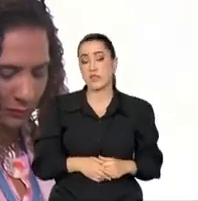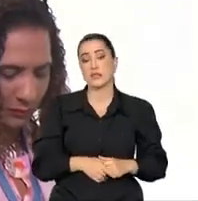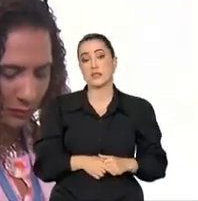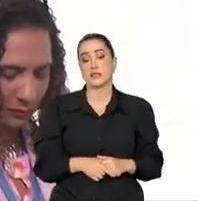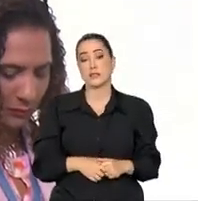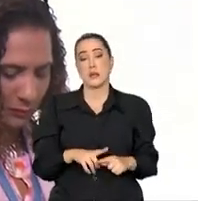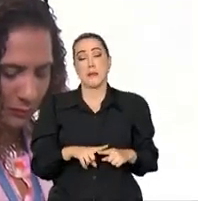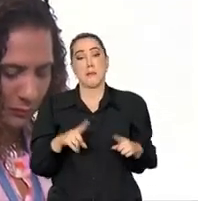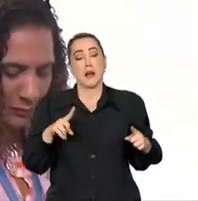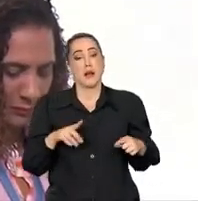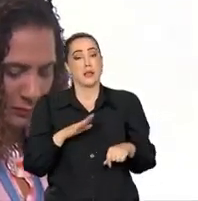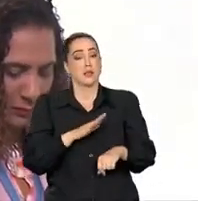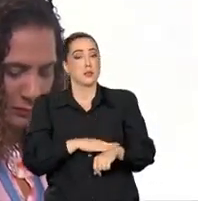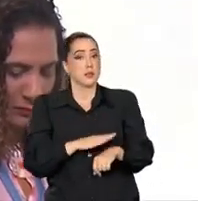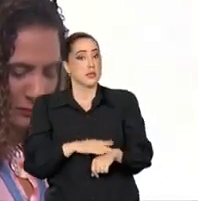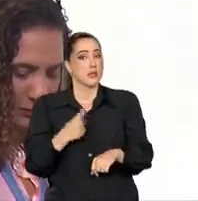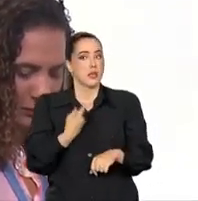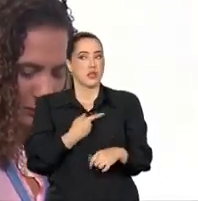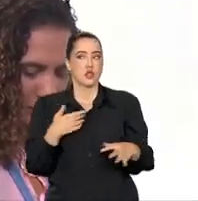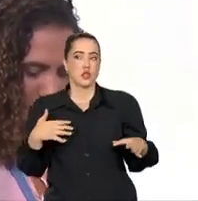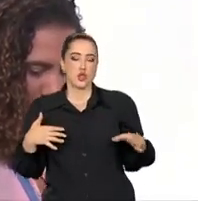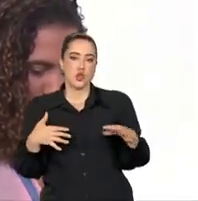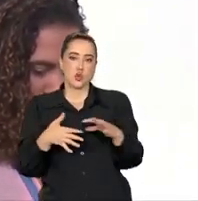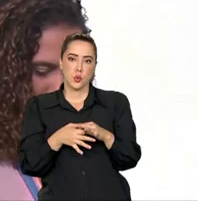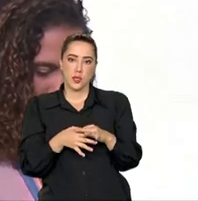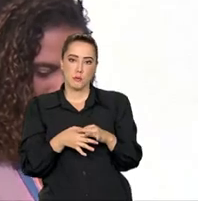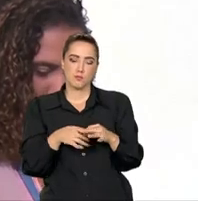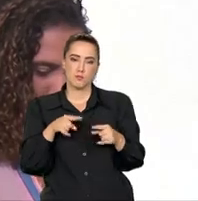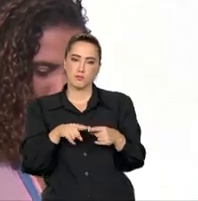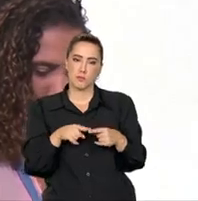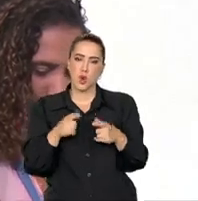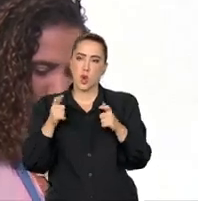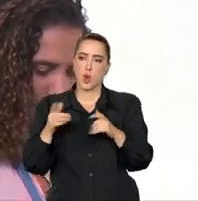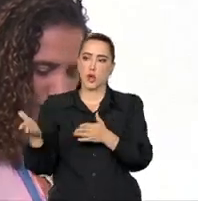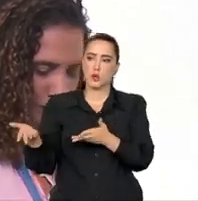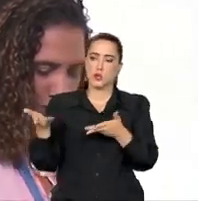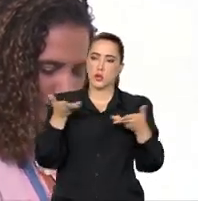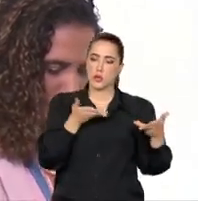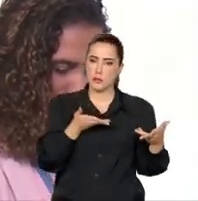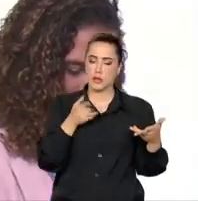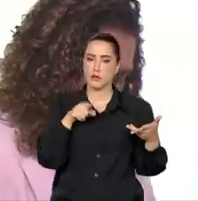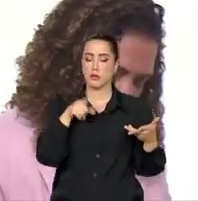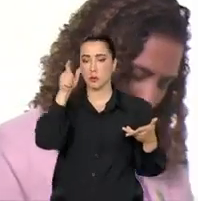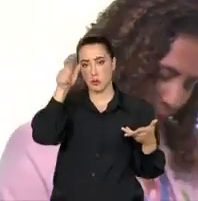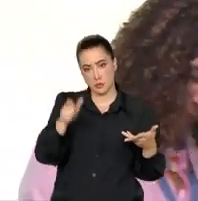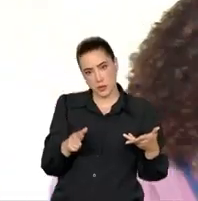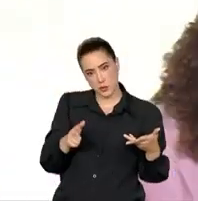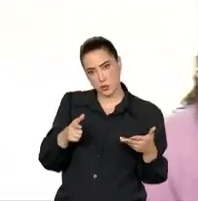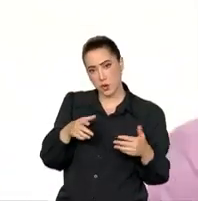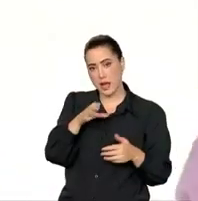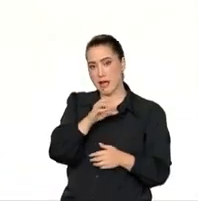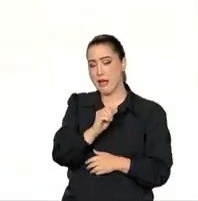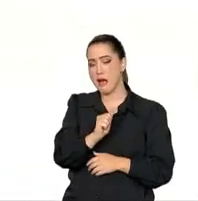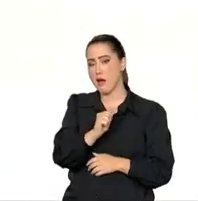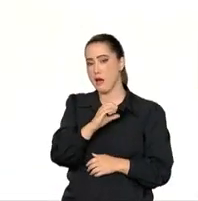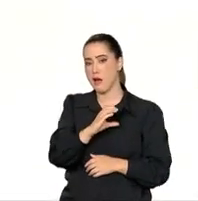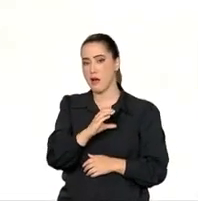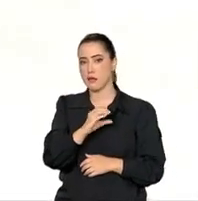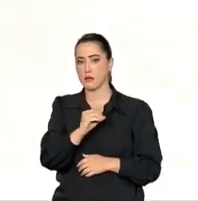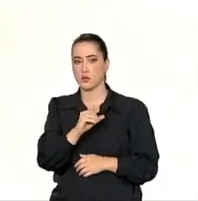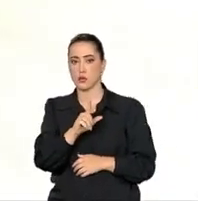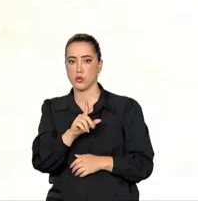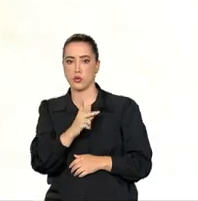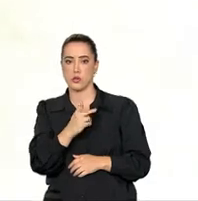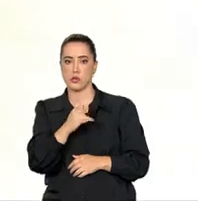Mas quando a gente soma isso com as redes de acolhimento, ali onde a gente estava agora há pouco, lá em